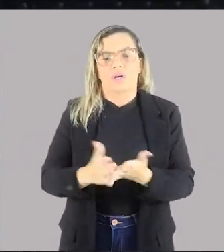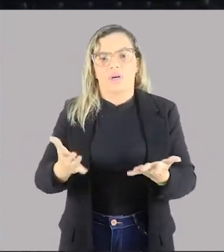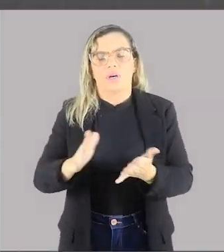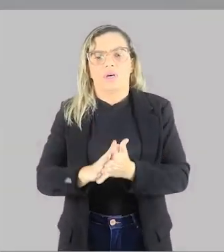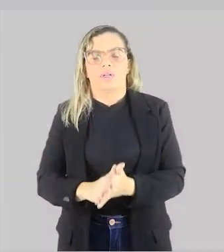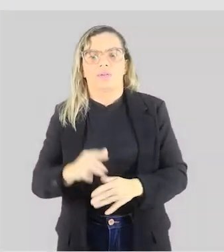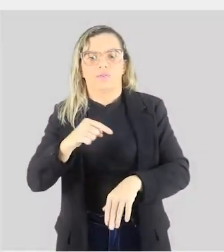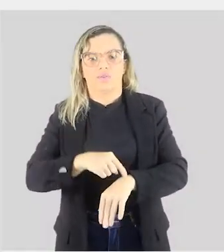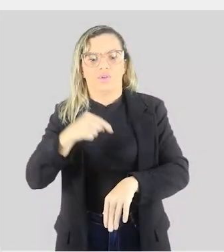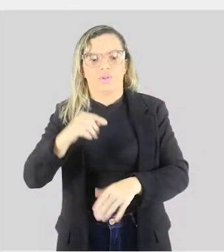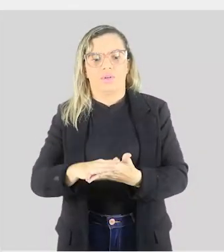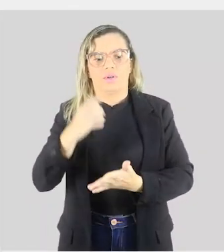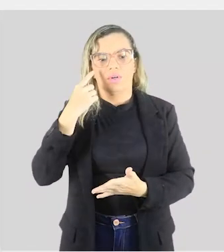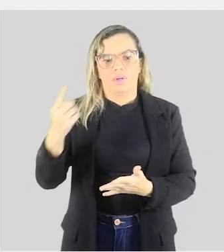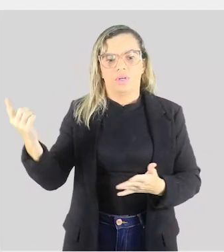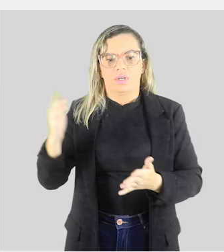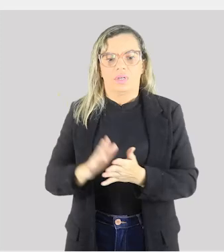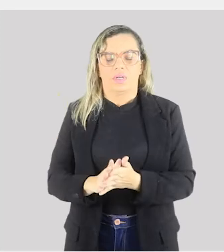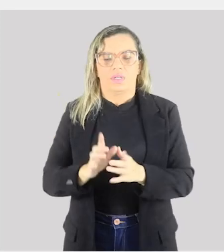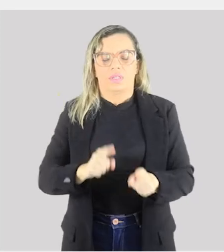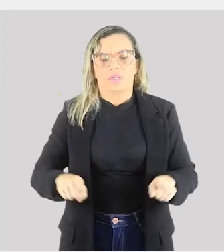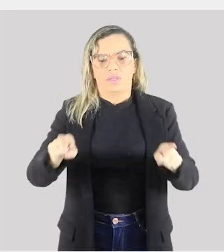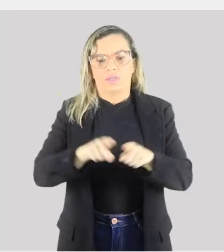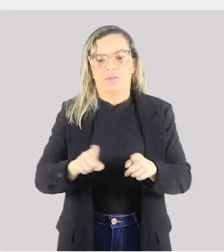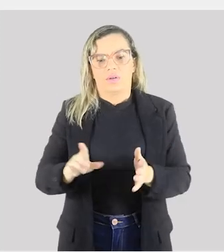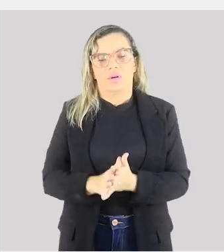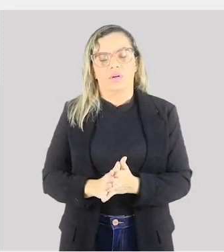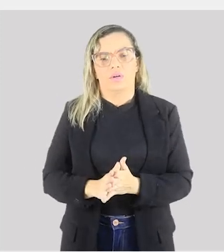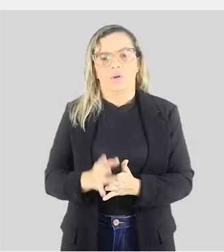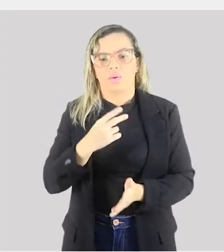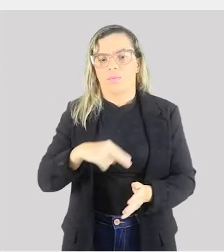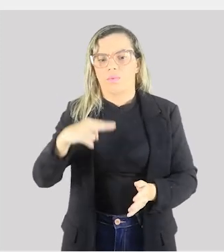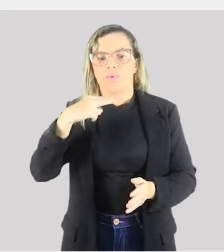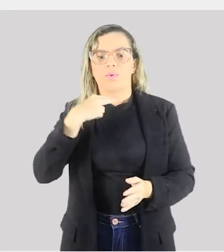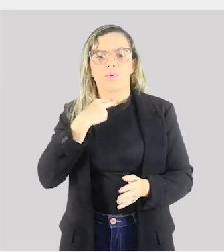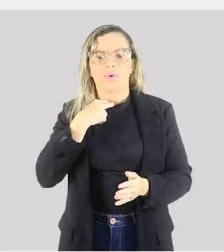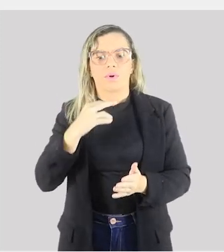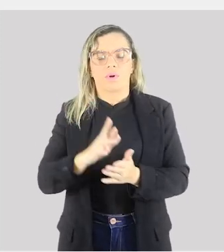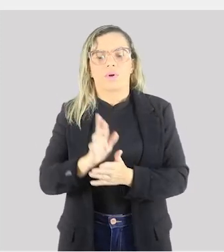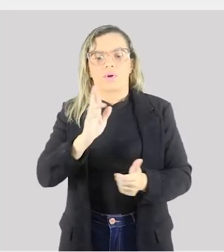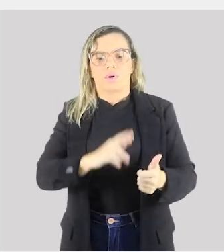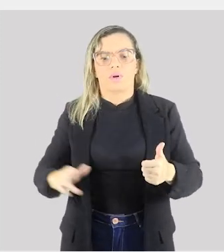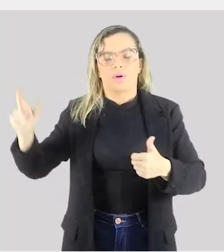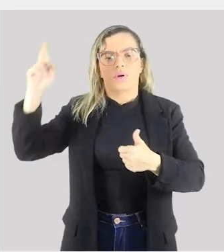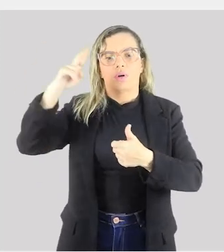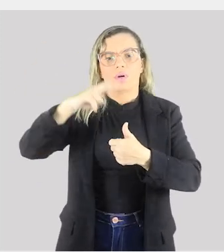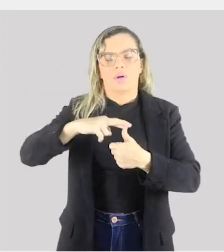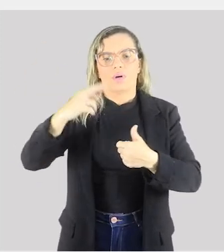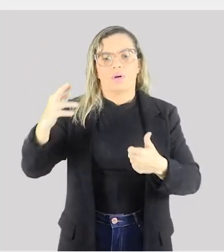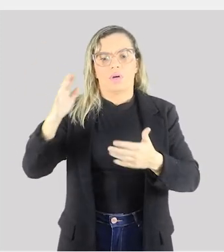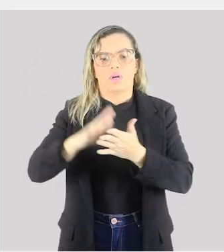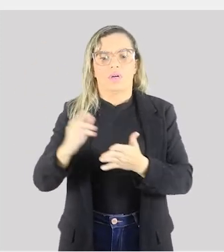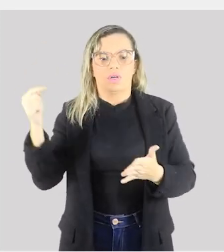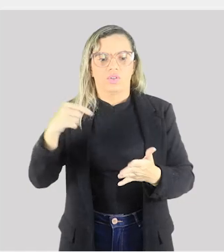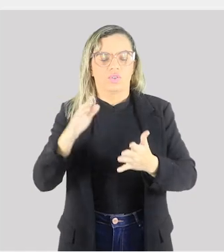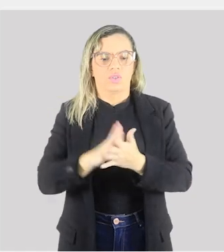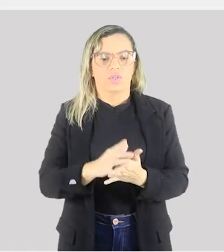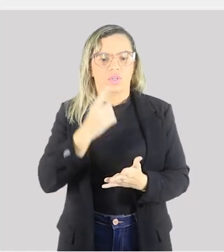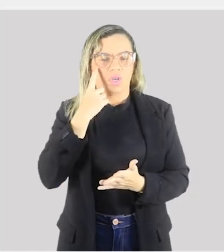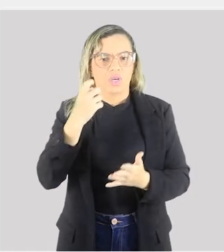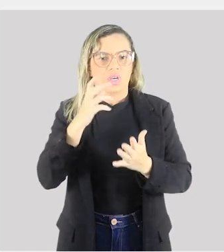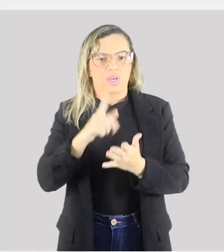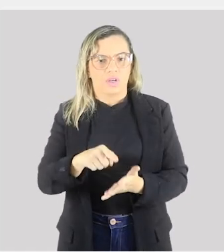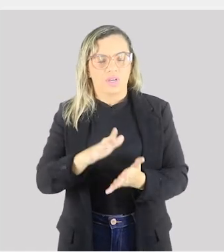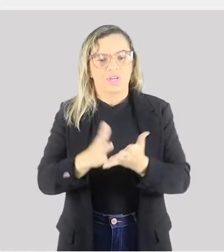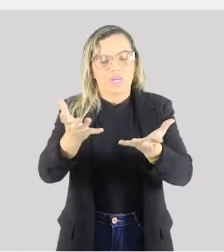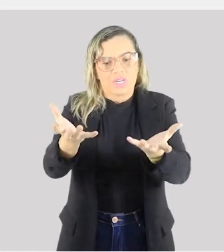não é possível atuar como procurador, ou seja, também no sentido de não haver choque de interesses. Essa